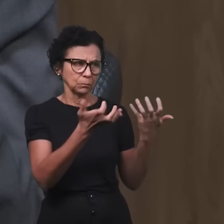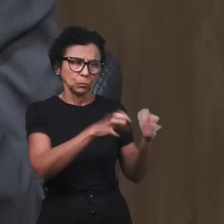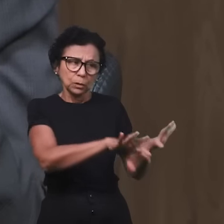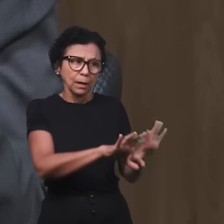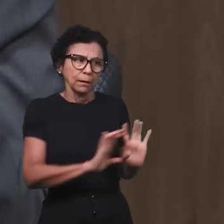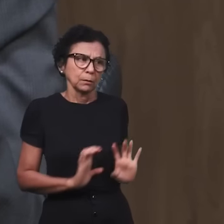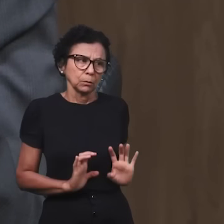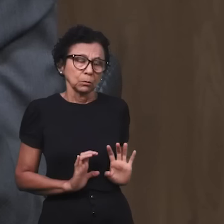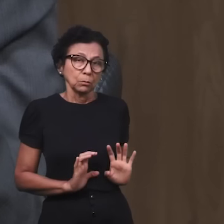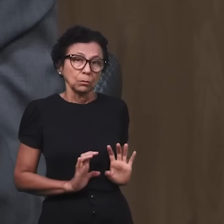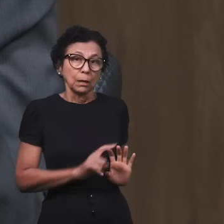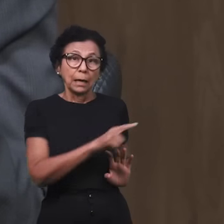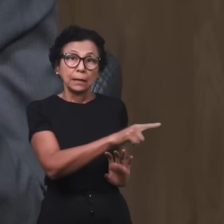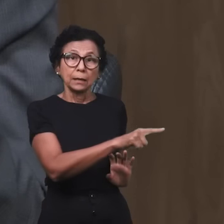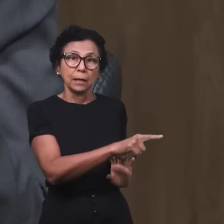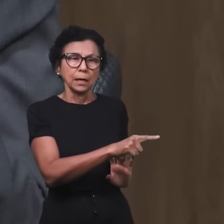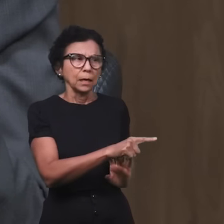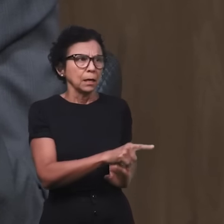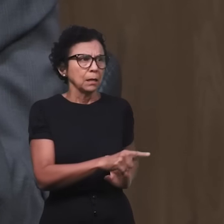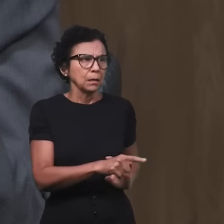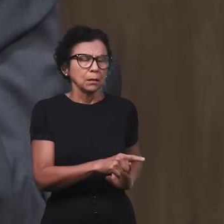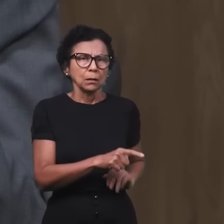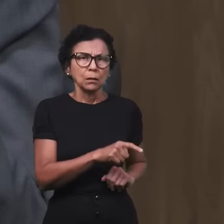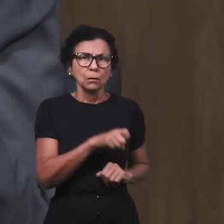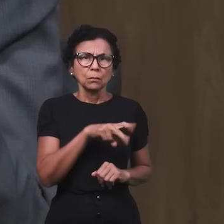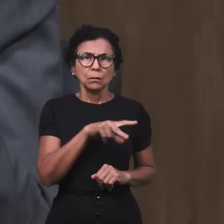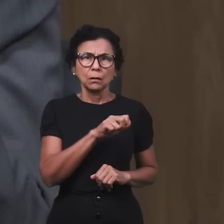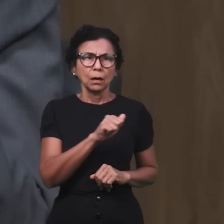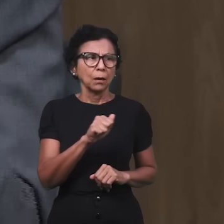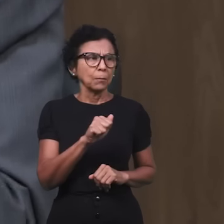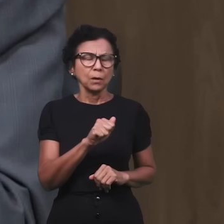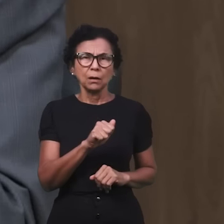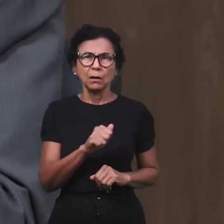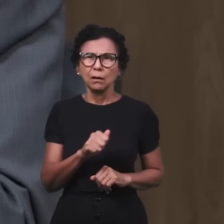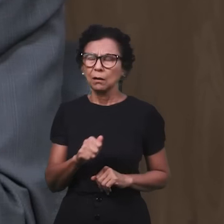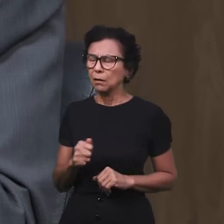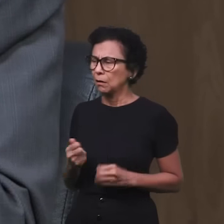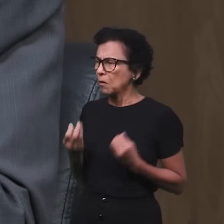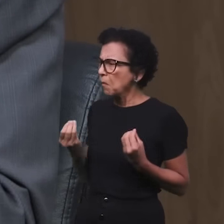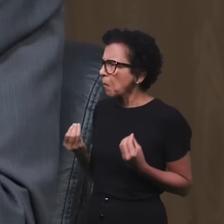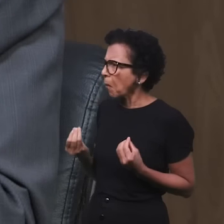Eliseu ficou indignado, o Naamã ficou indignado com aquilo,